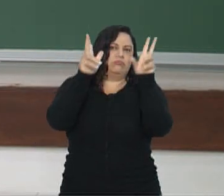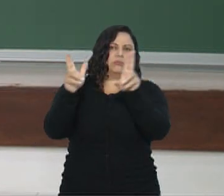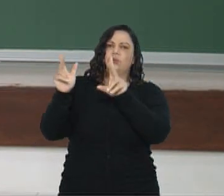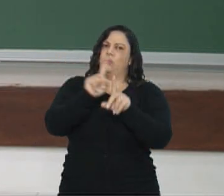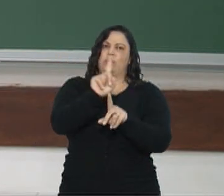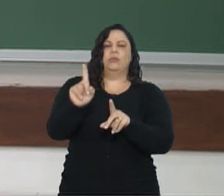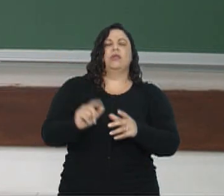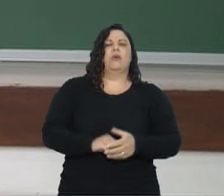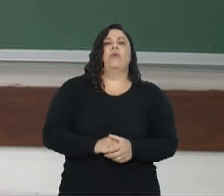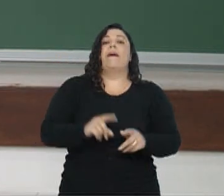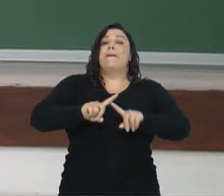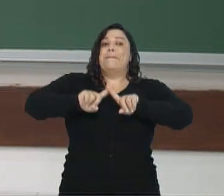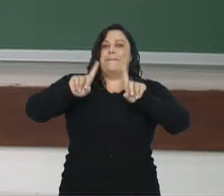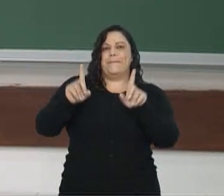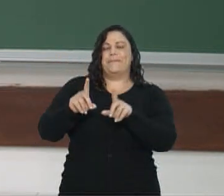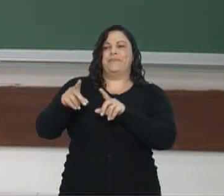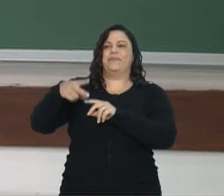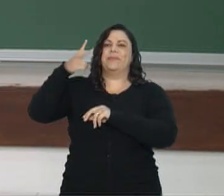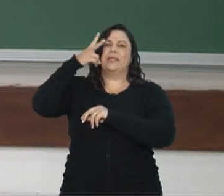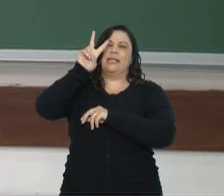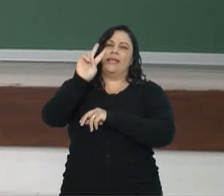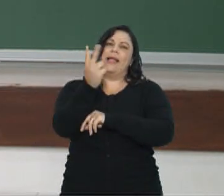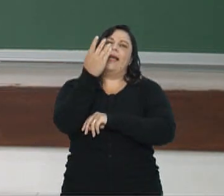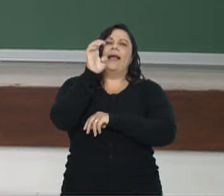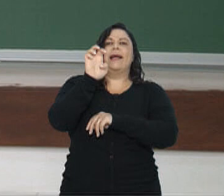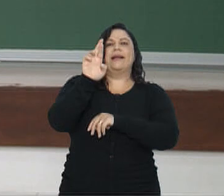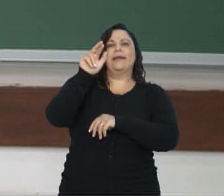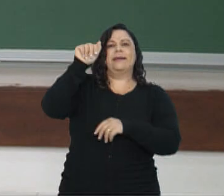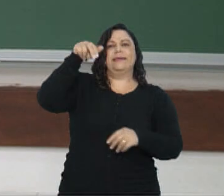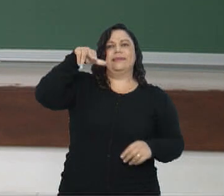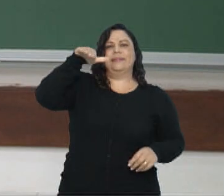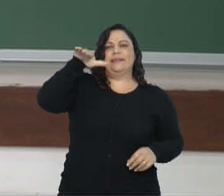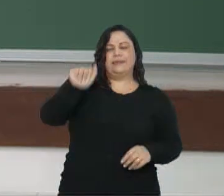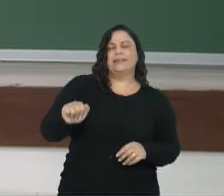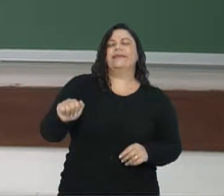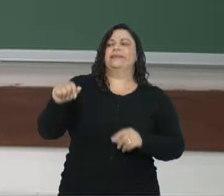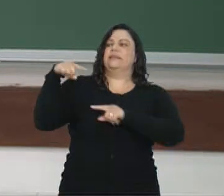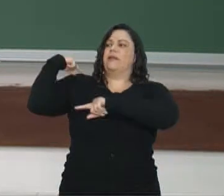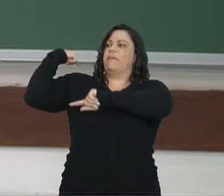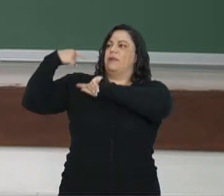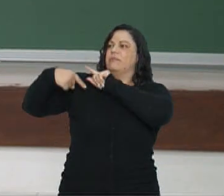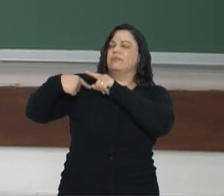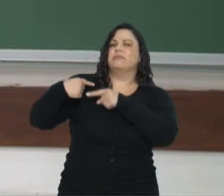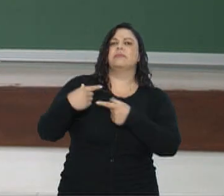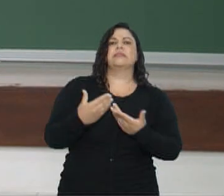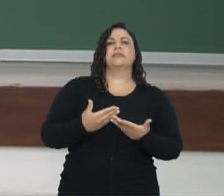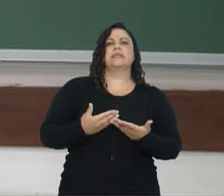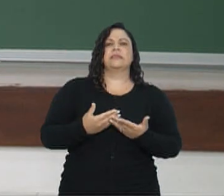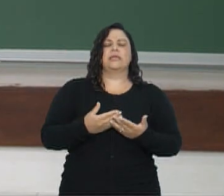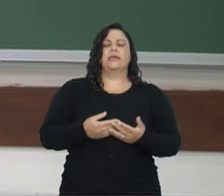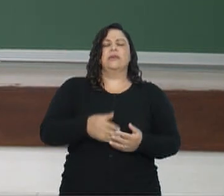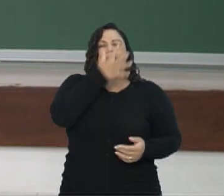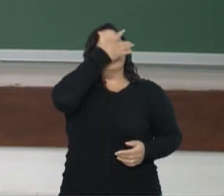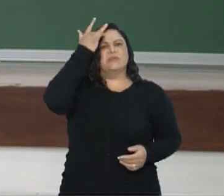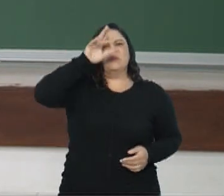por exemplo, herança, uma pessoa que nunca trabalhou ganhar muito dinheiro, certo? Sem nunca ter trabalhado, sem nunca ter produzido